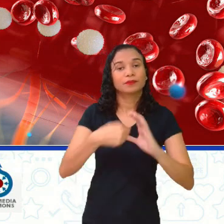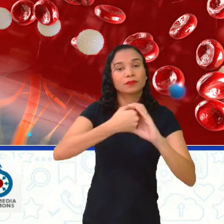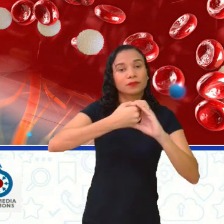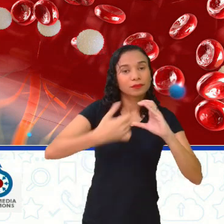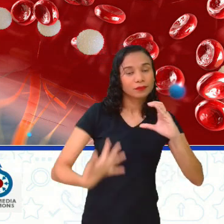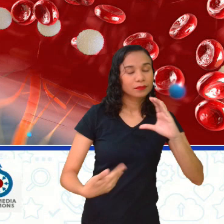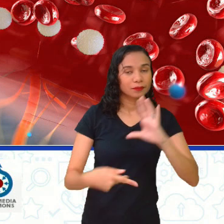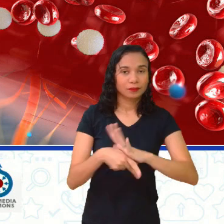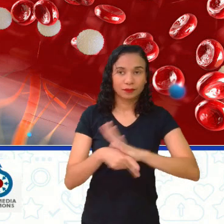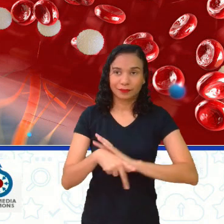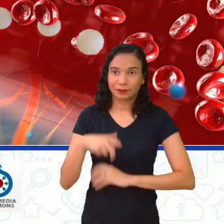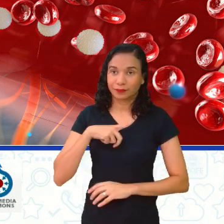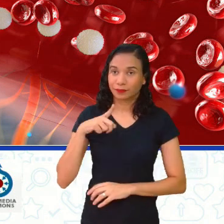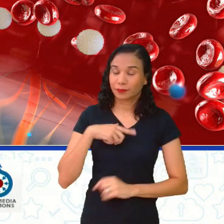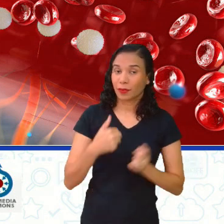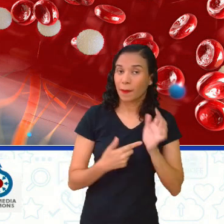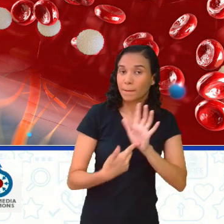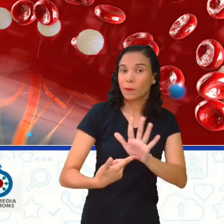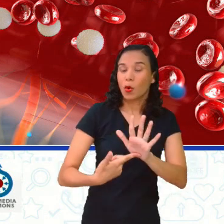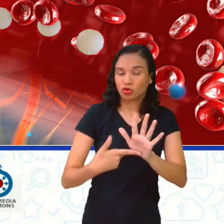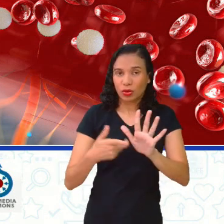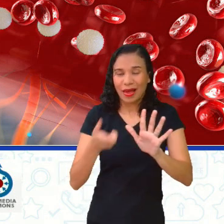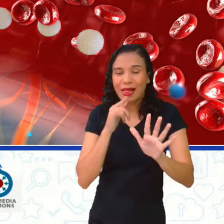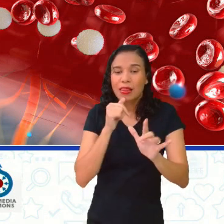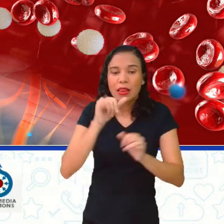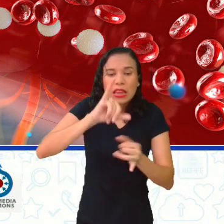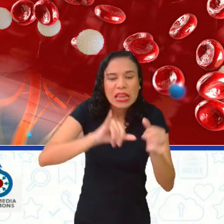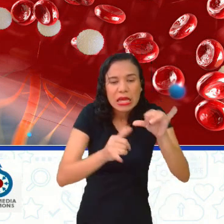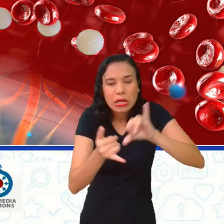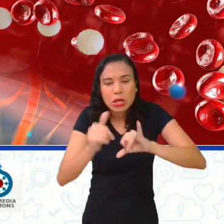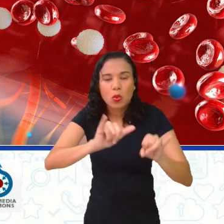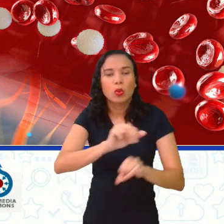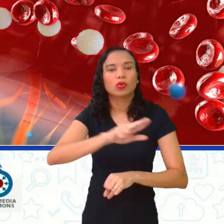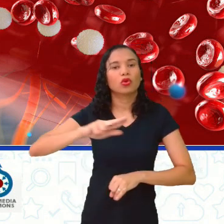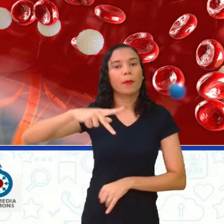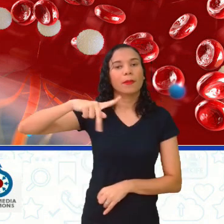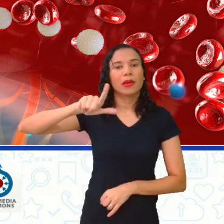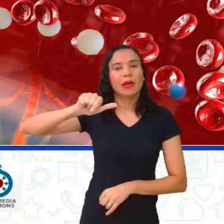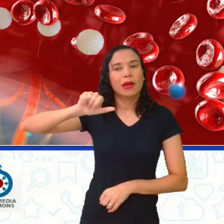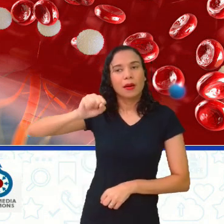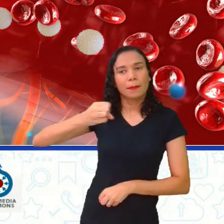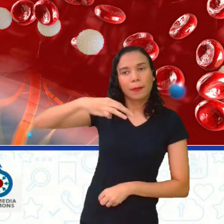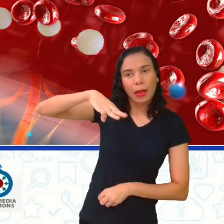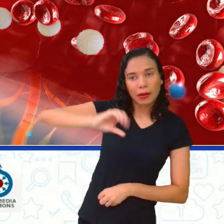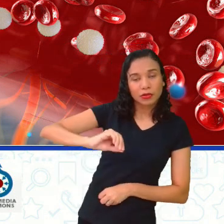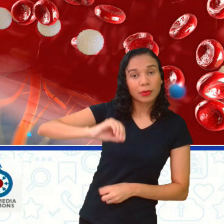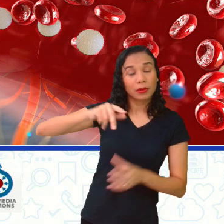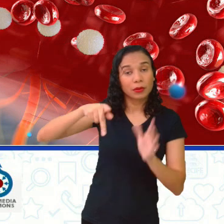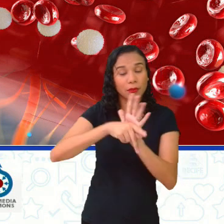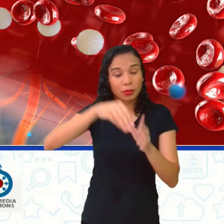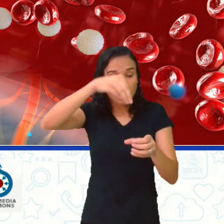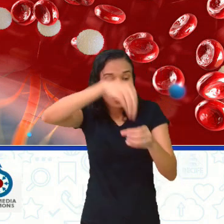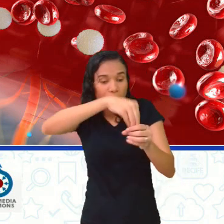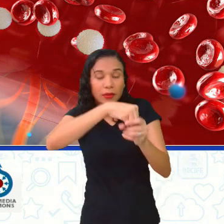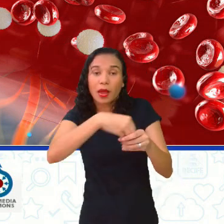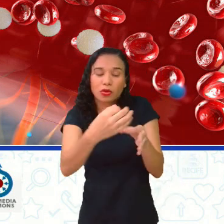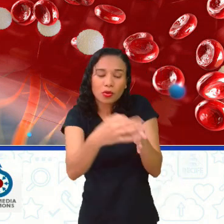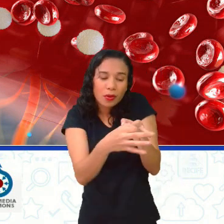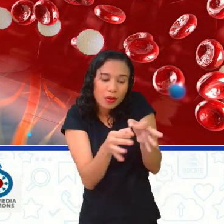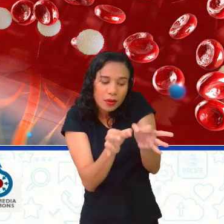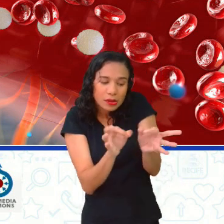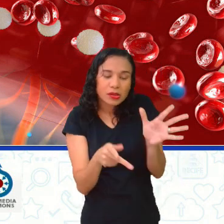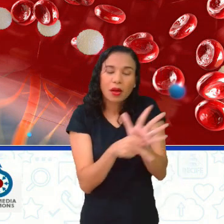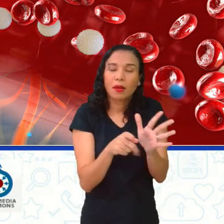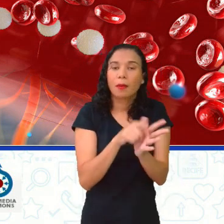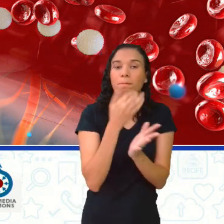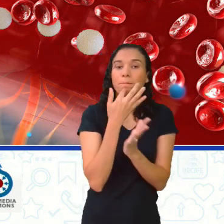sangue caracteriza por apresentar uma matriz líquida, chamada plasma, em que se encontram suspensos elementos celulares do